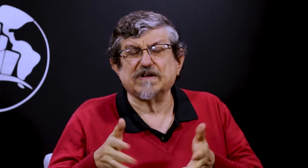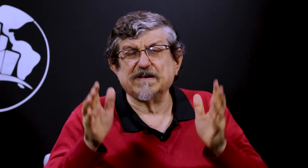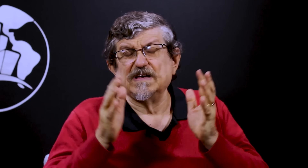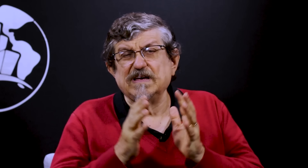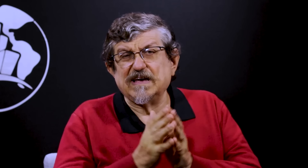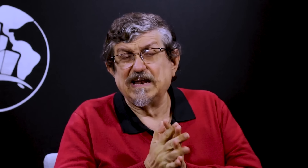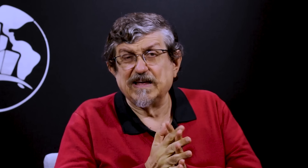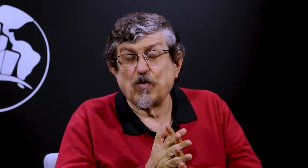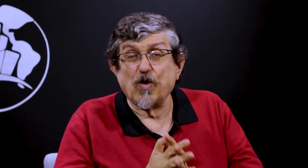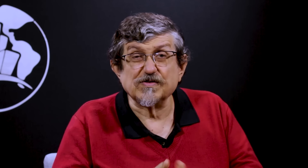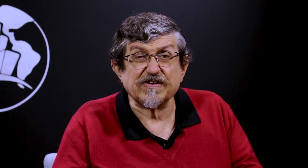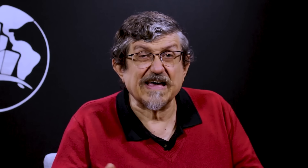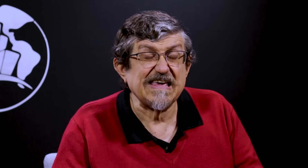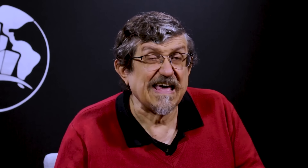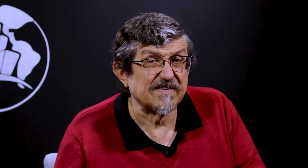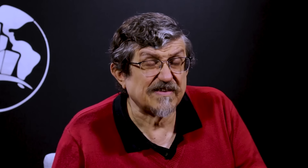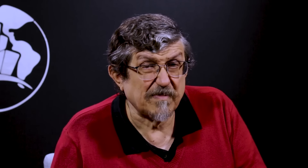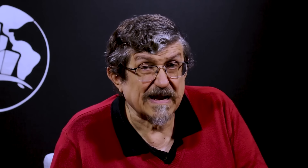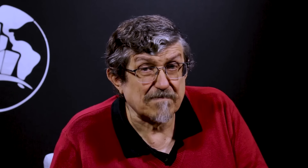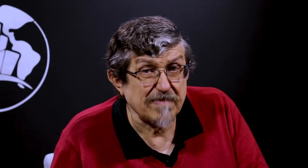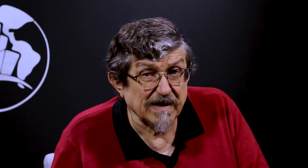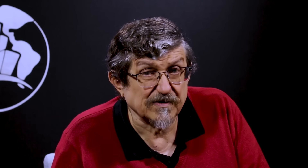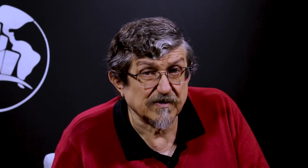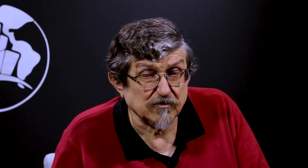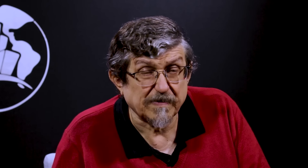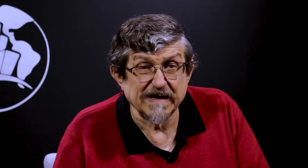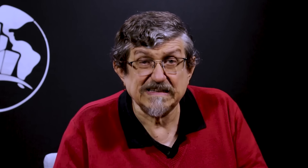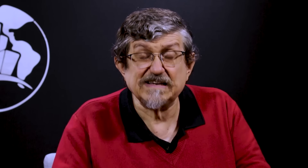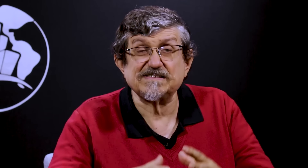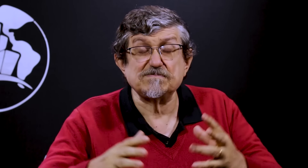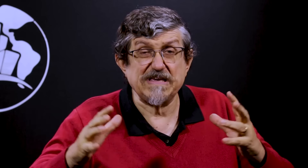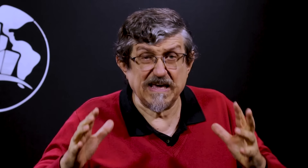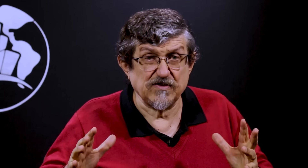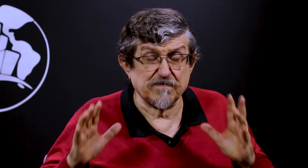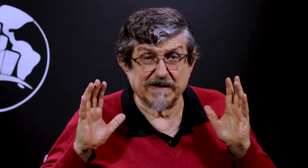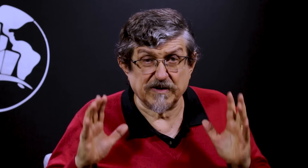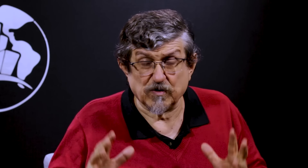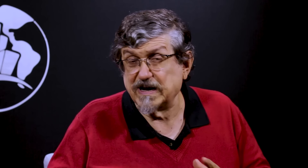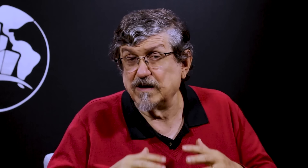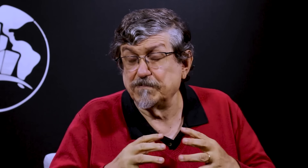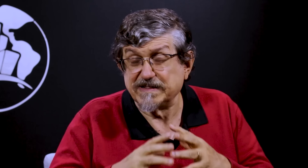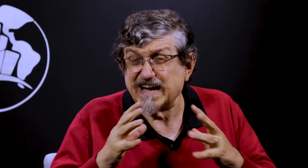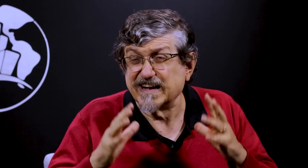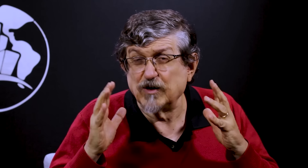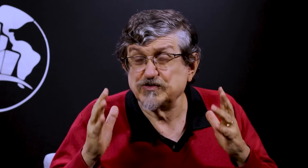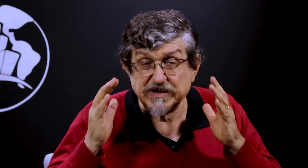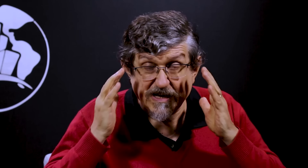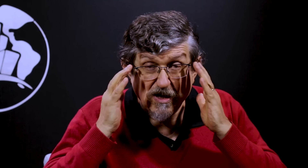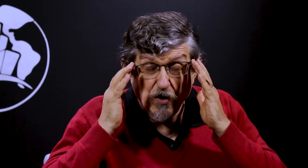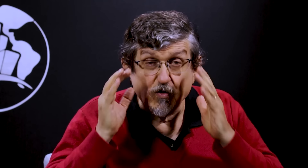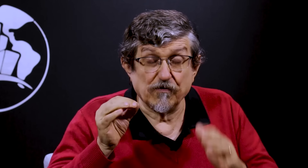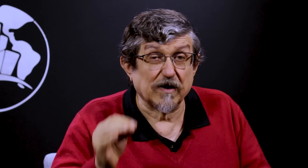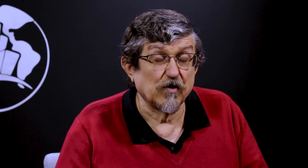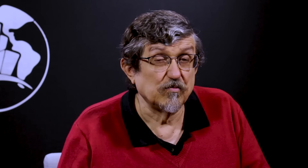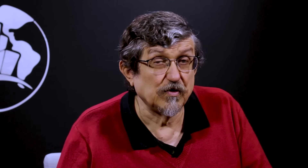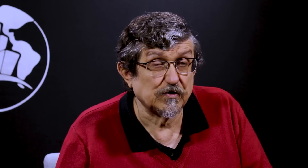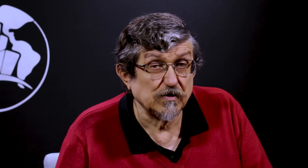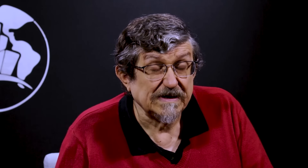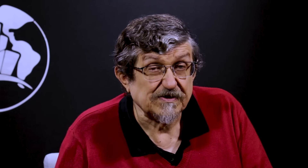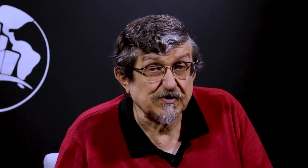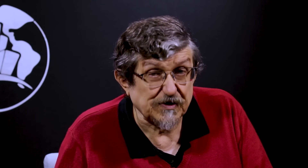isso, ele consegue receber a bênção do pai, que nesse ambiente patriarcal tinha um